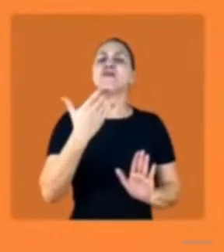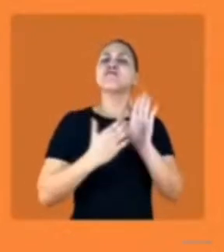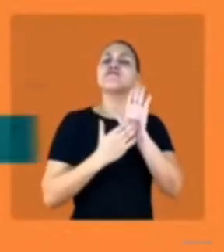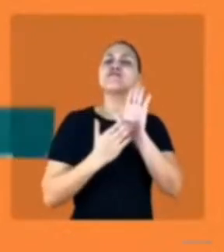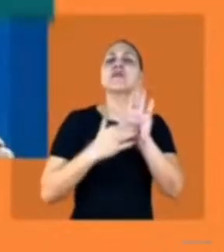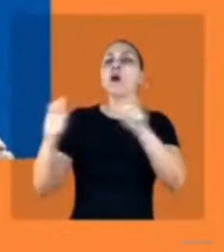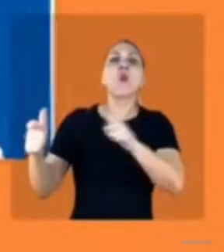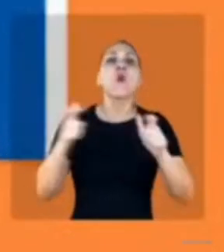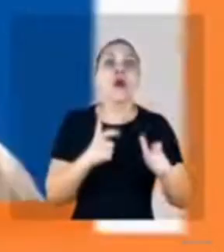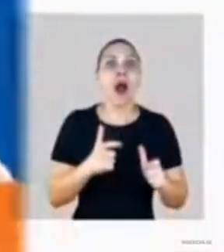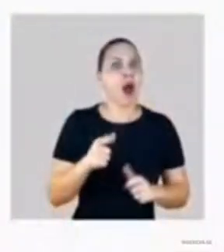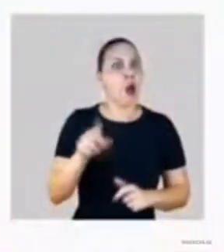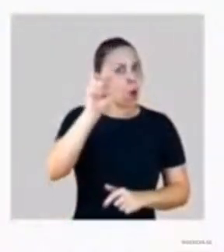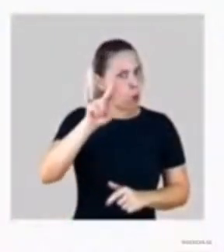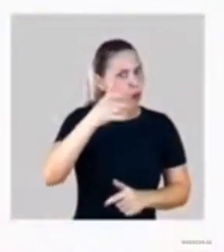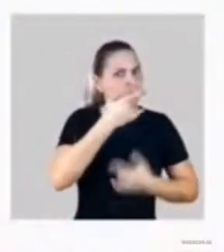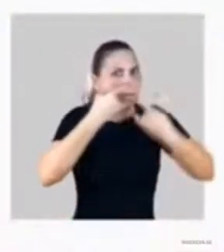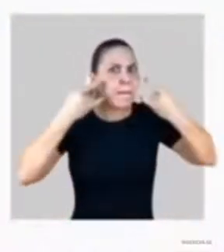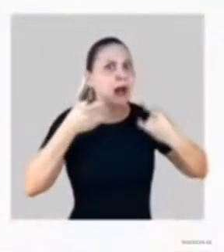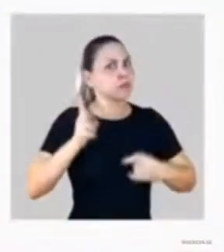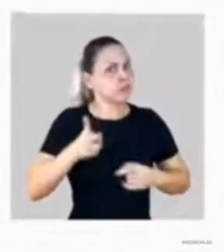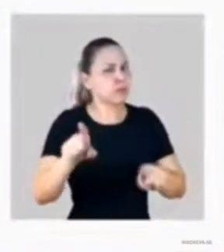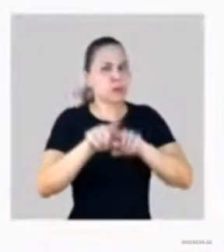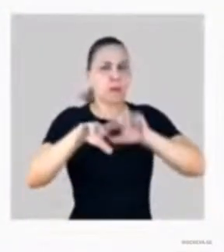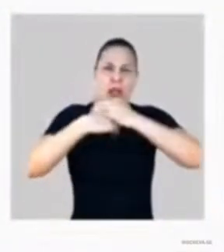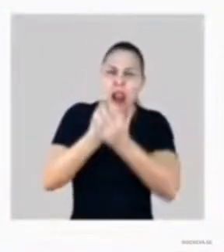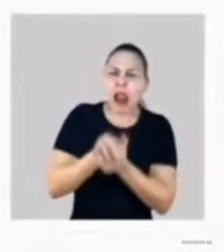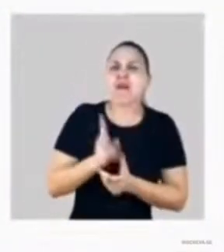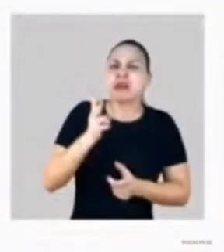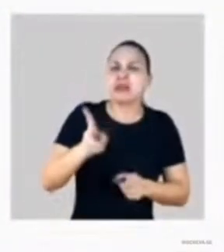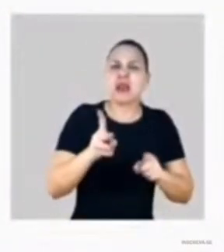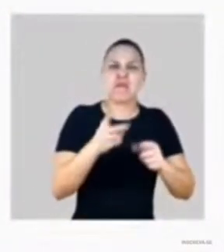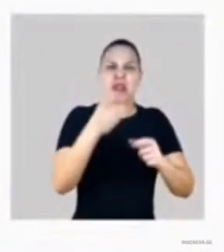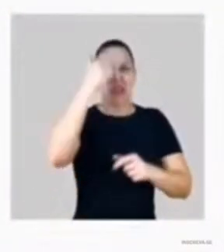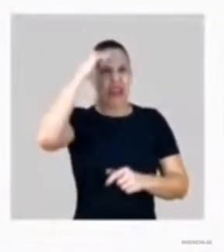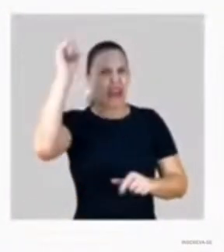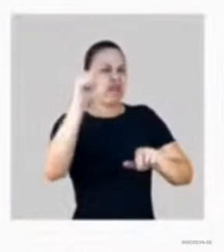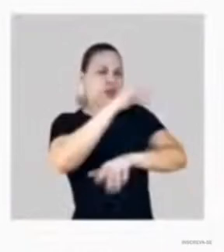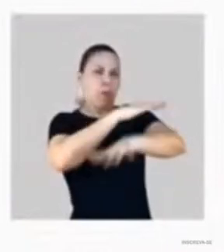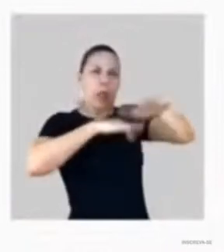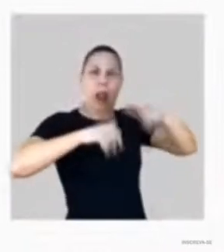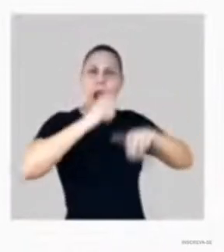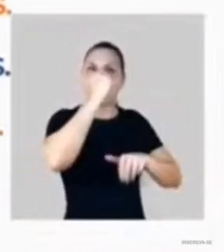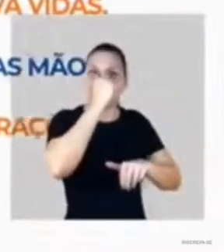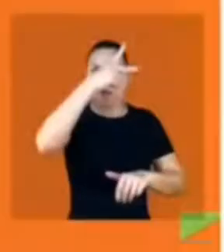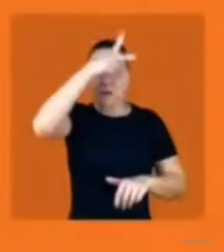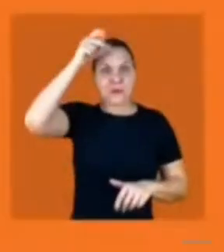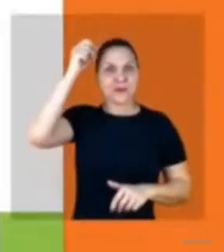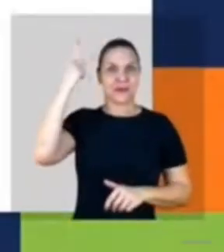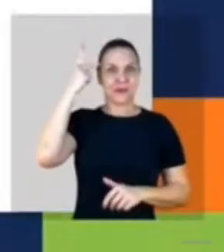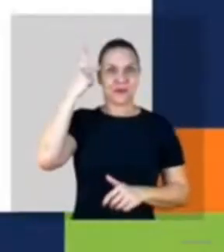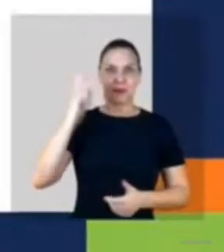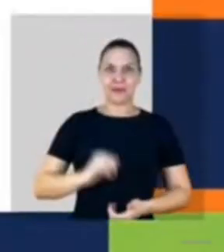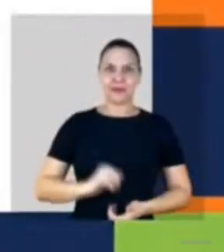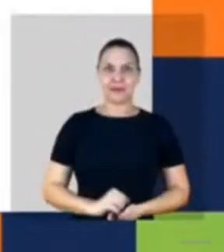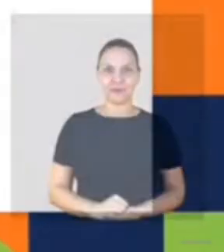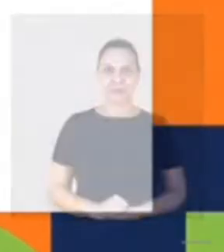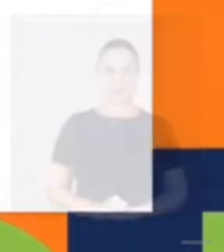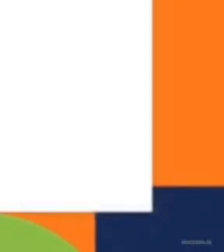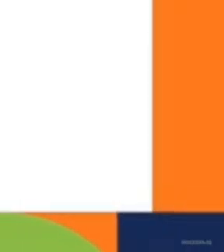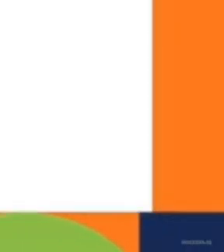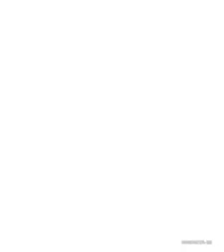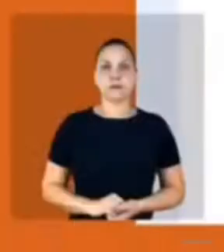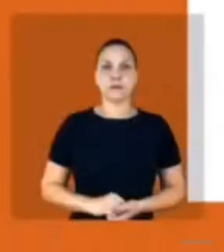Não se esqueça, use máscara sempre, lave sempre as mãos e evite aglomerações. Prefeitura de